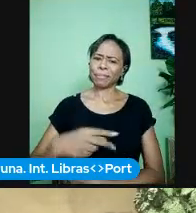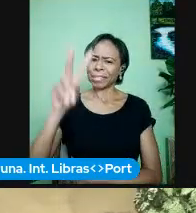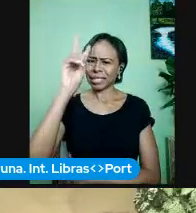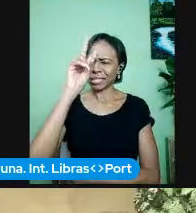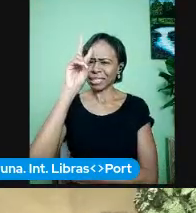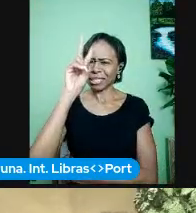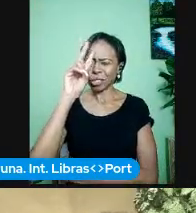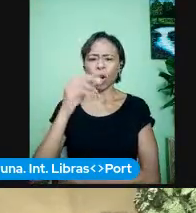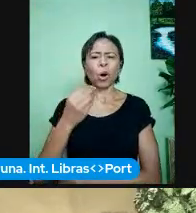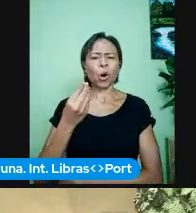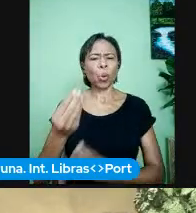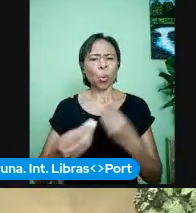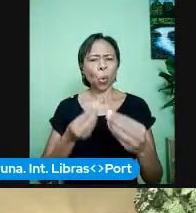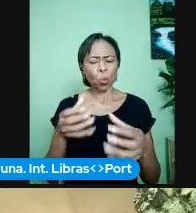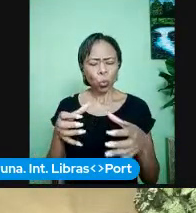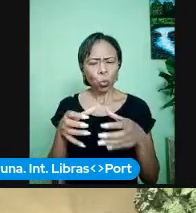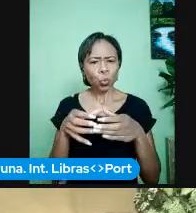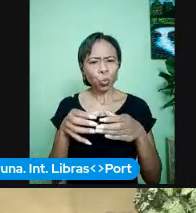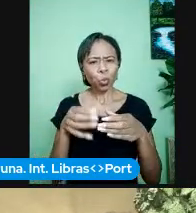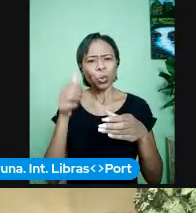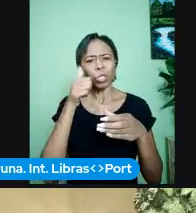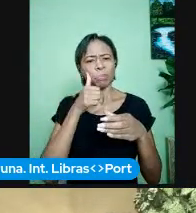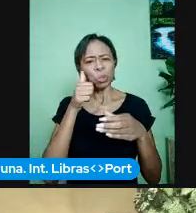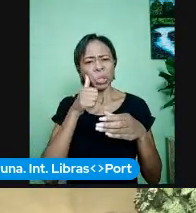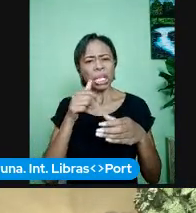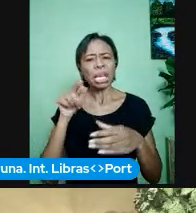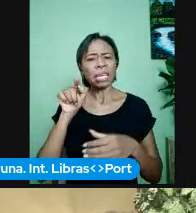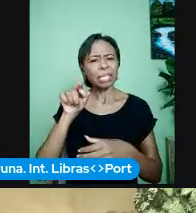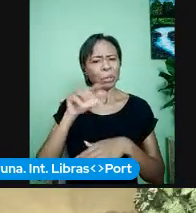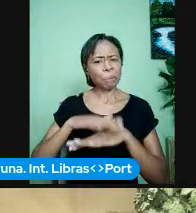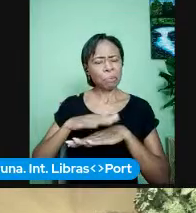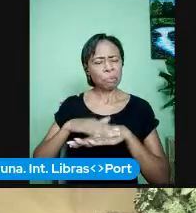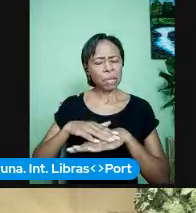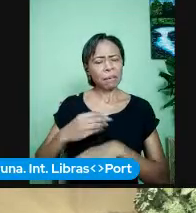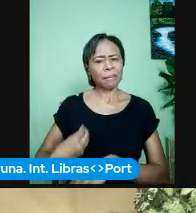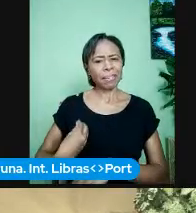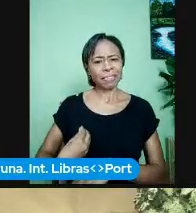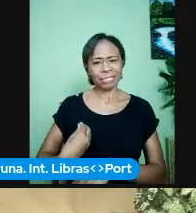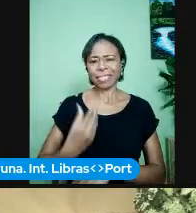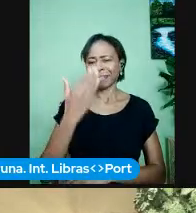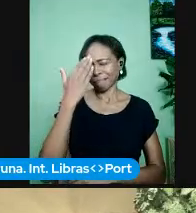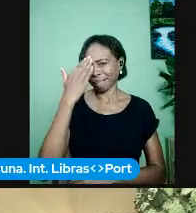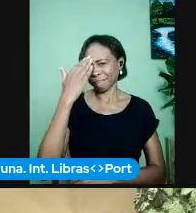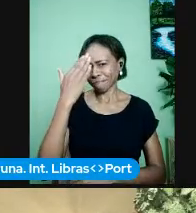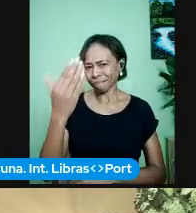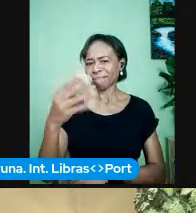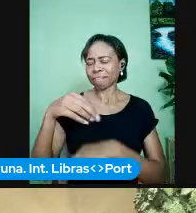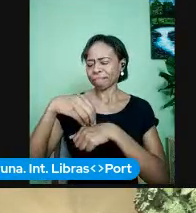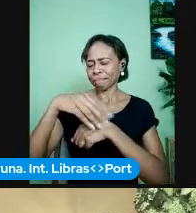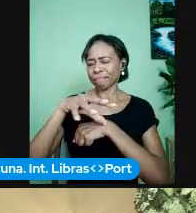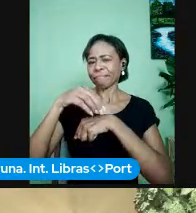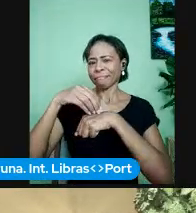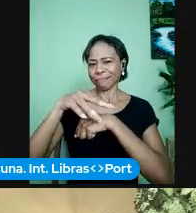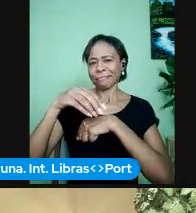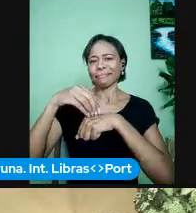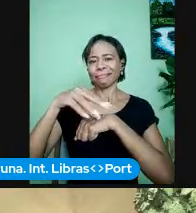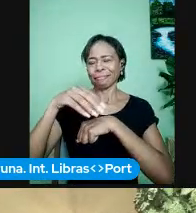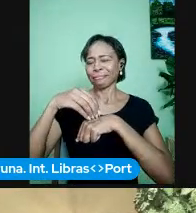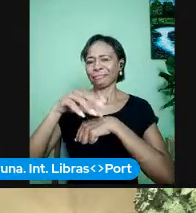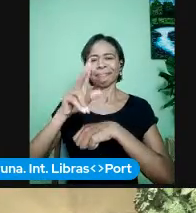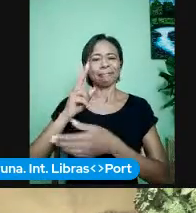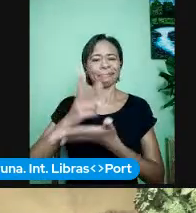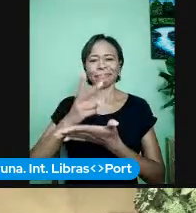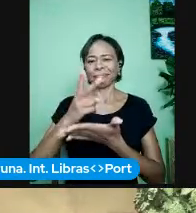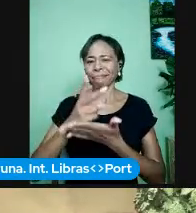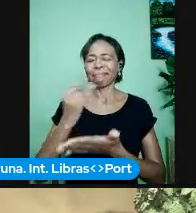com mulheres, a sua própria, né, muito obrigada por essa partilha, que partilhas são sempre enriquecedoras,